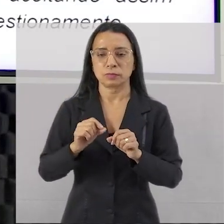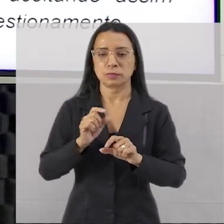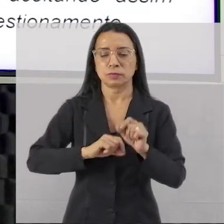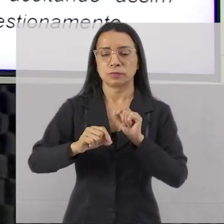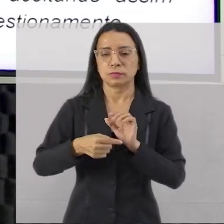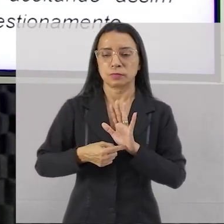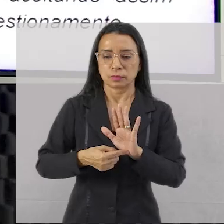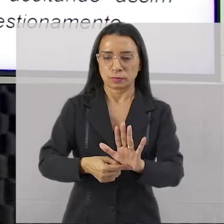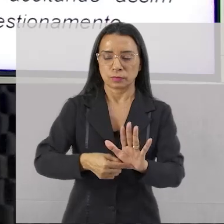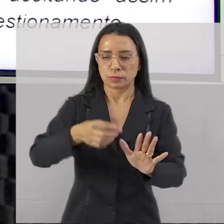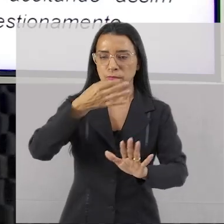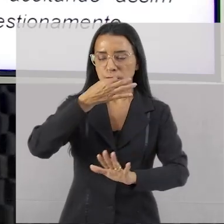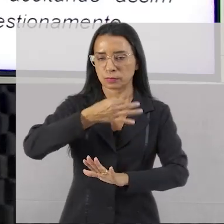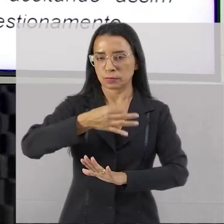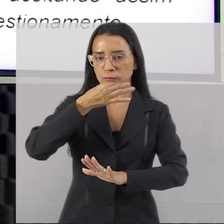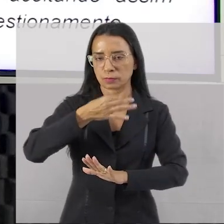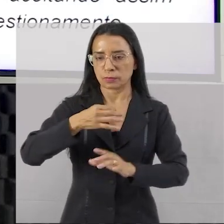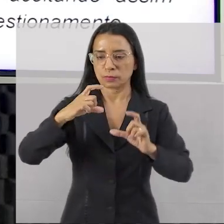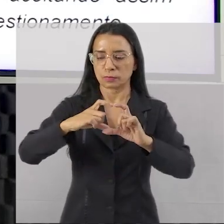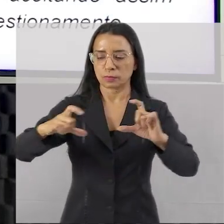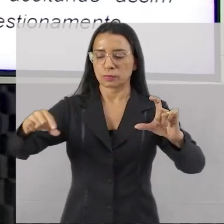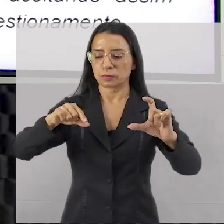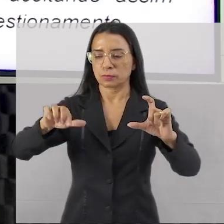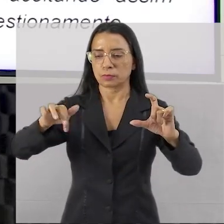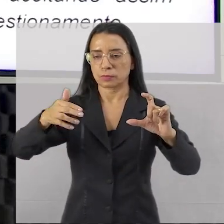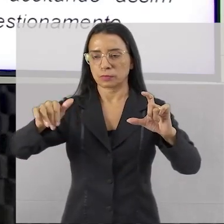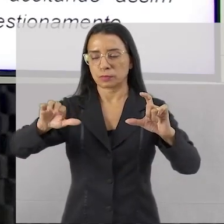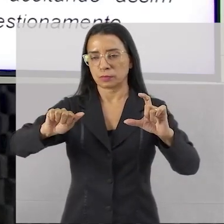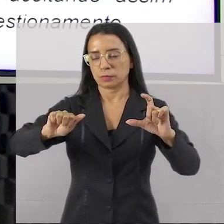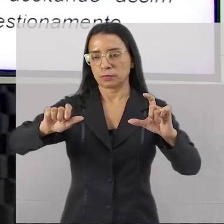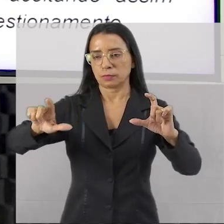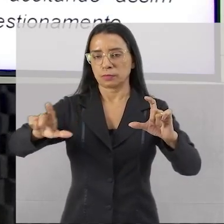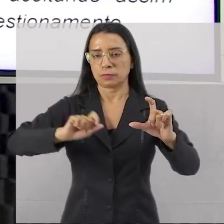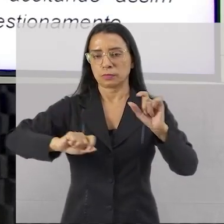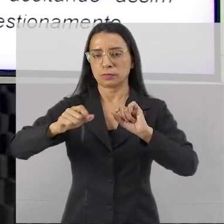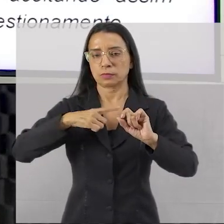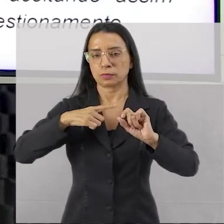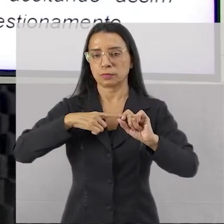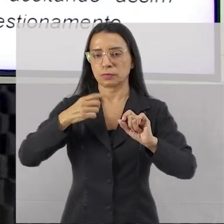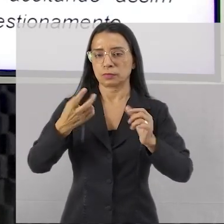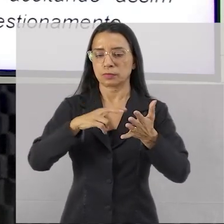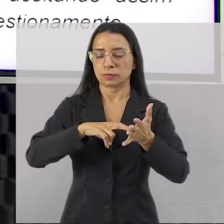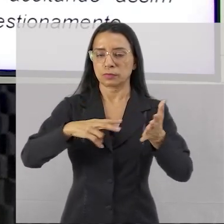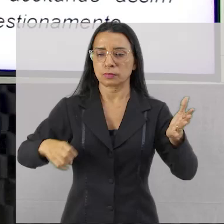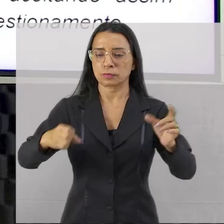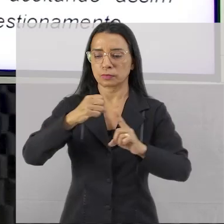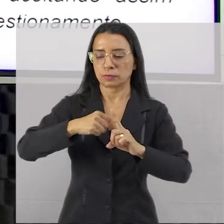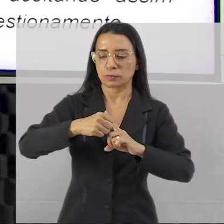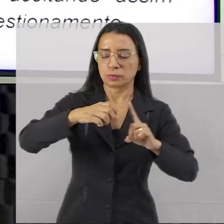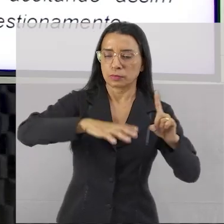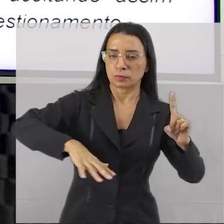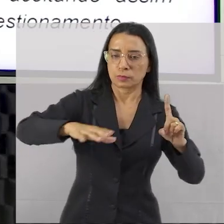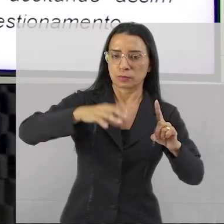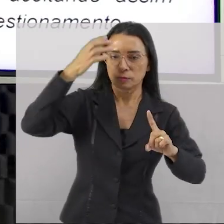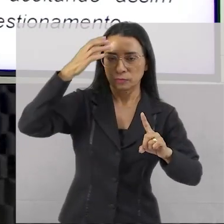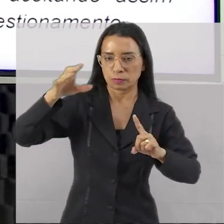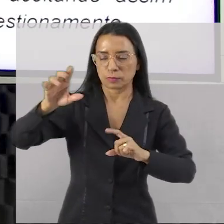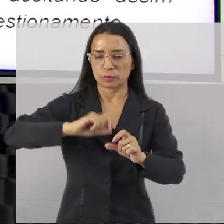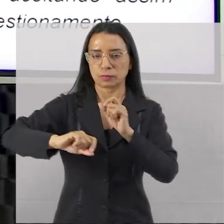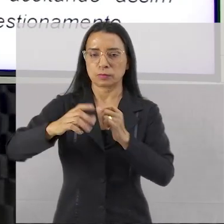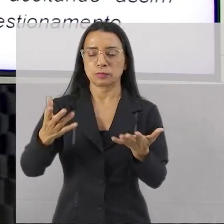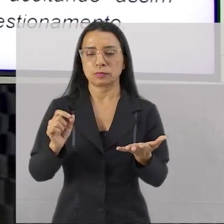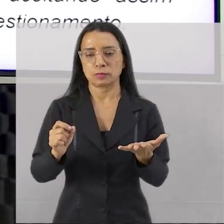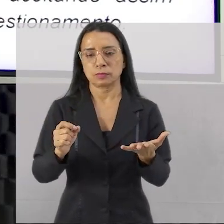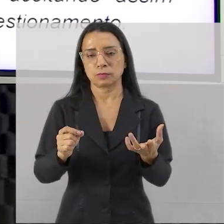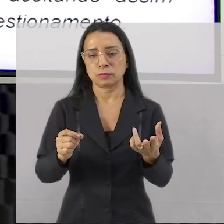Ele apresentou seu argumento no tópico frasal. Ele trouxe um repertório sociocultural, quando ele apresenta Machado de Assis